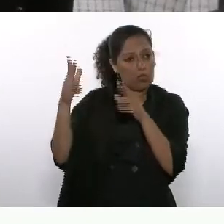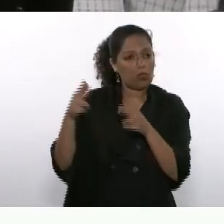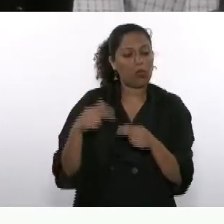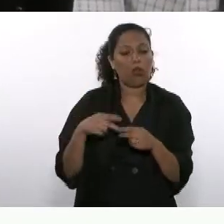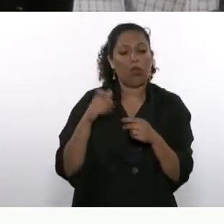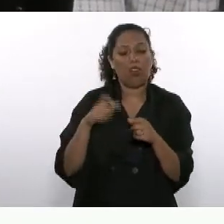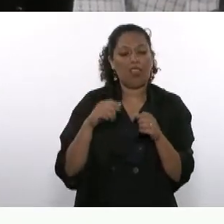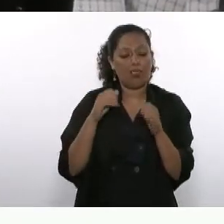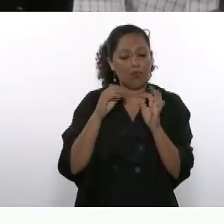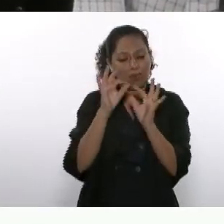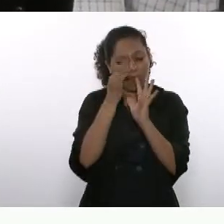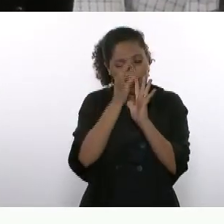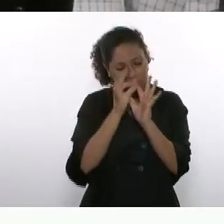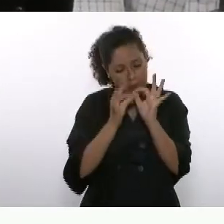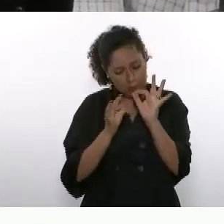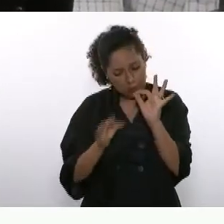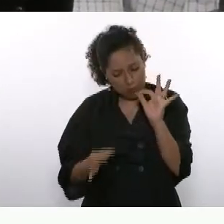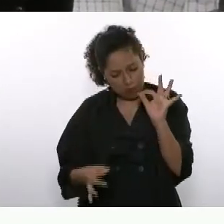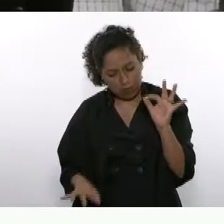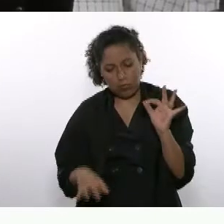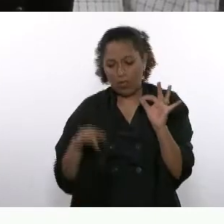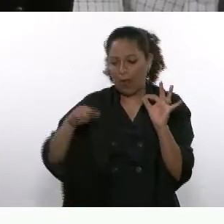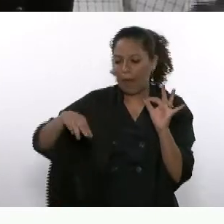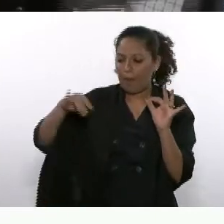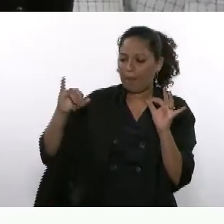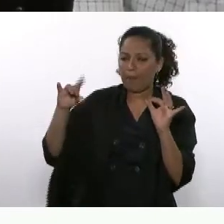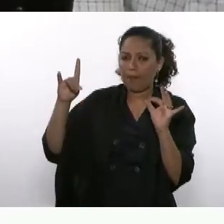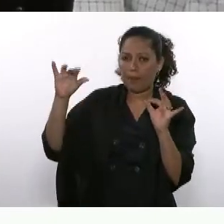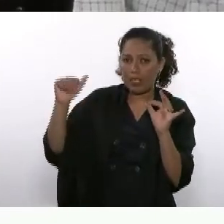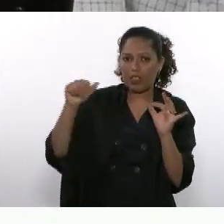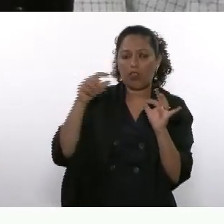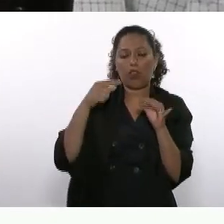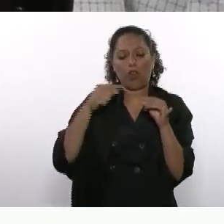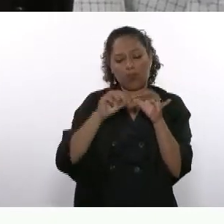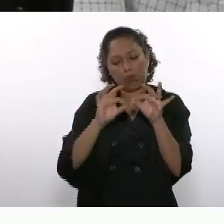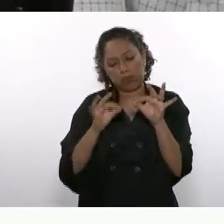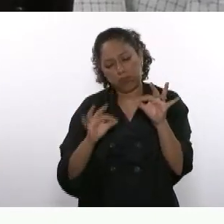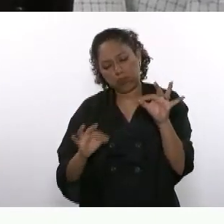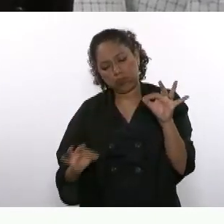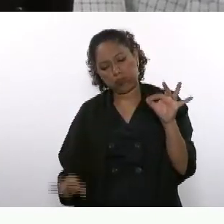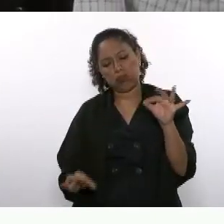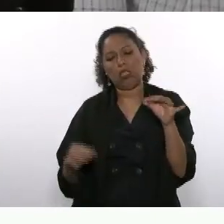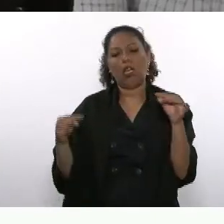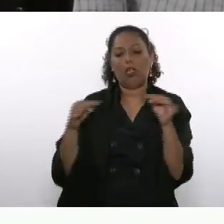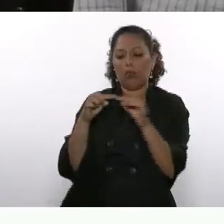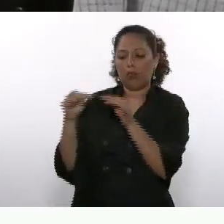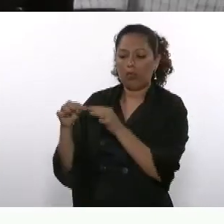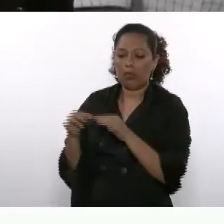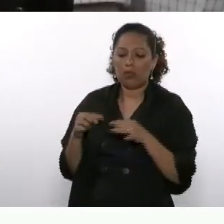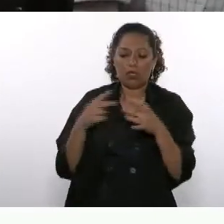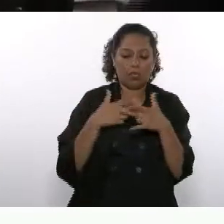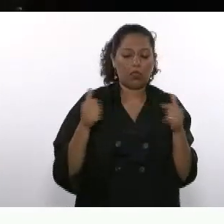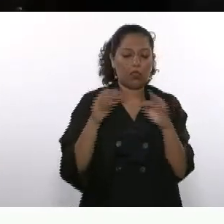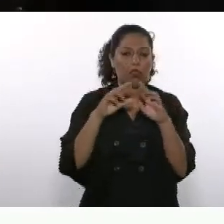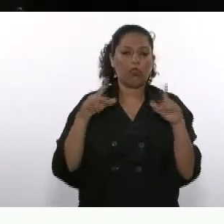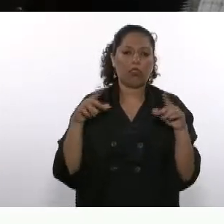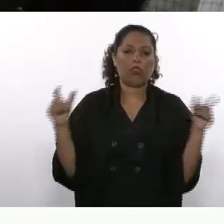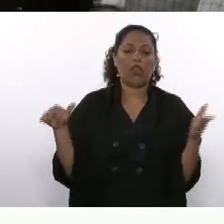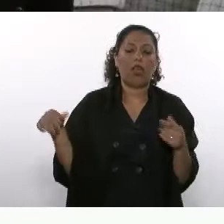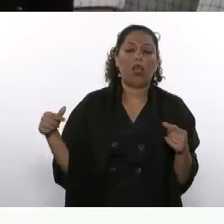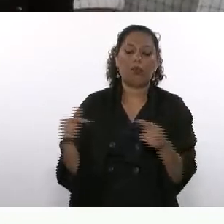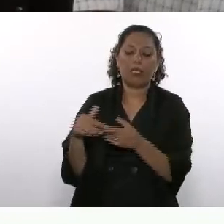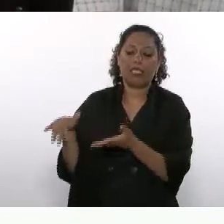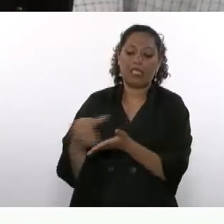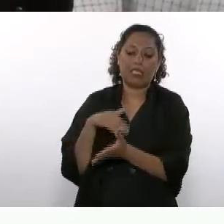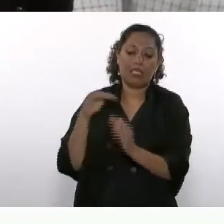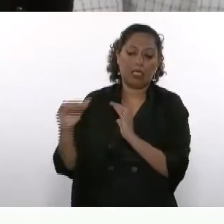bastante diluída. É um plano de mídia bastante grande, bastante robusto, que a gente tem trabalhado com a Secretaria de Comunicação do Estado e com